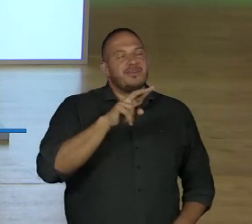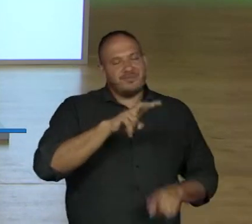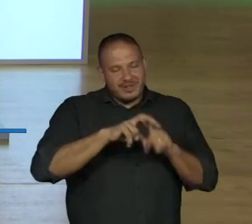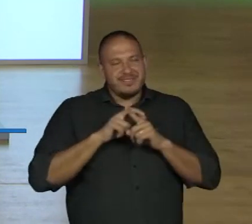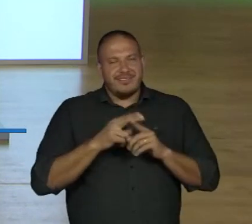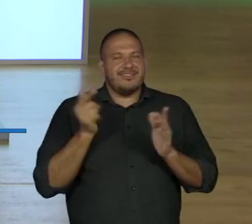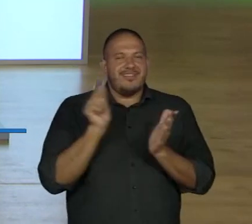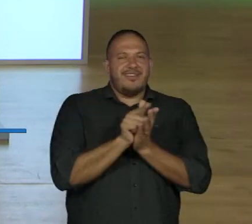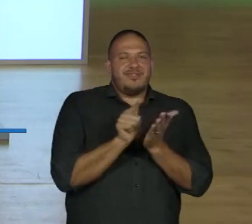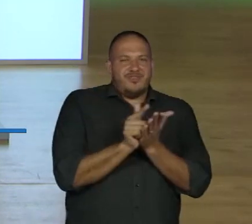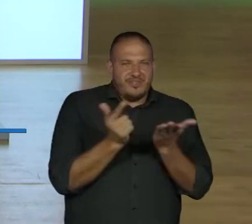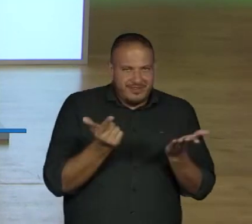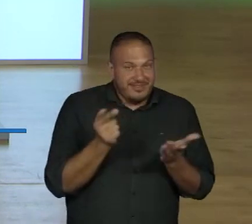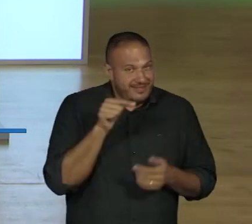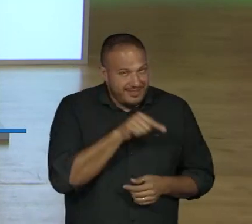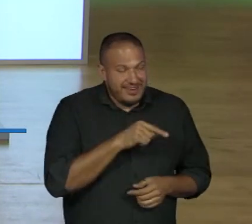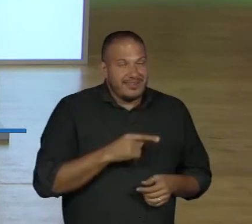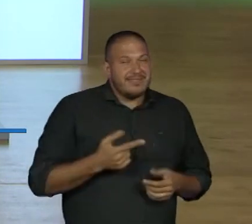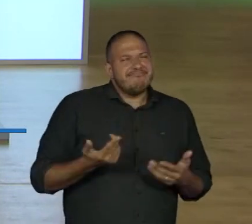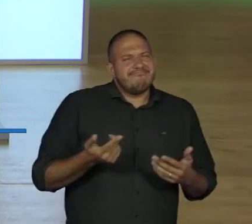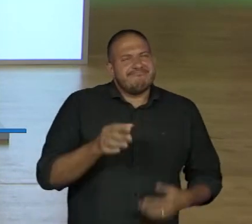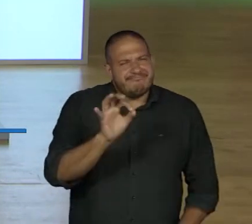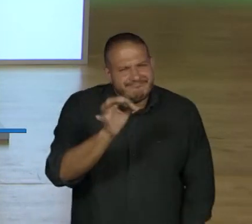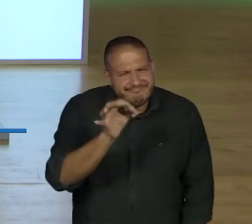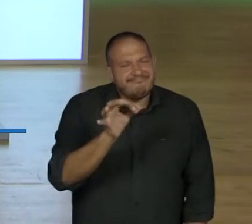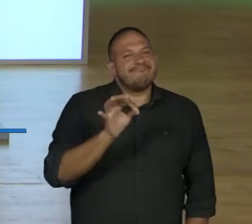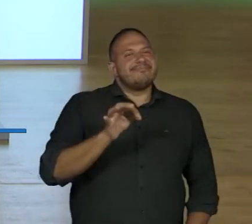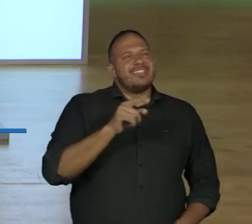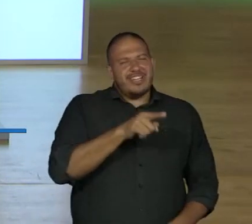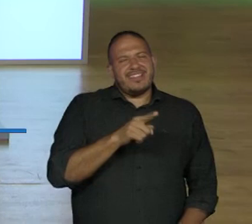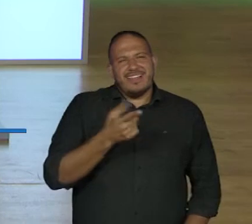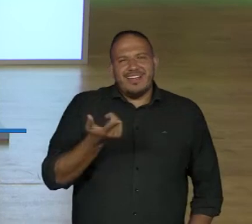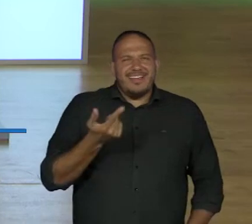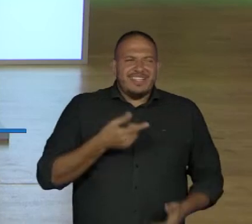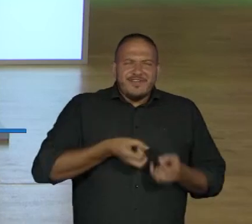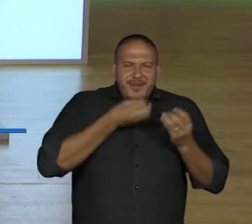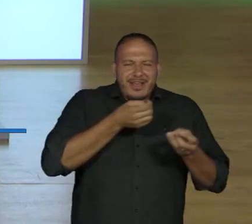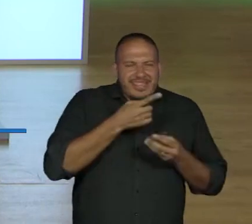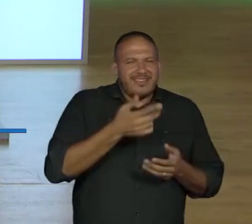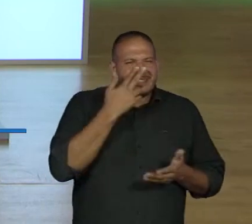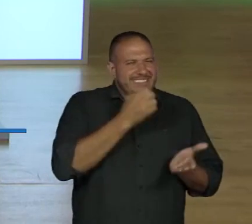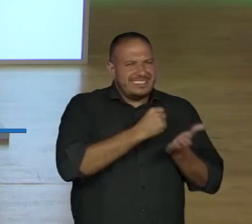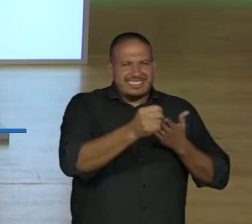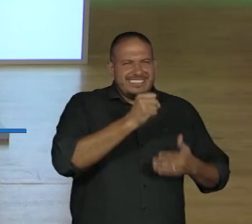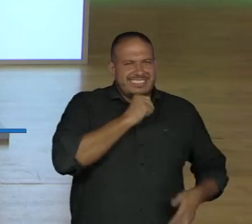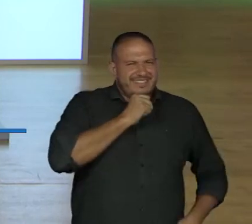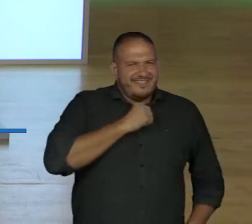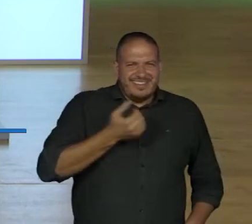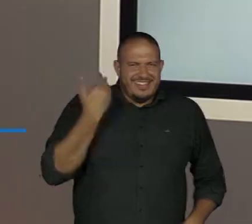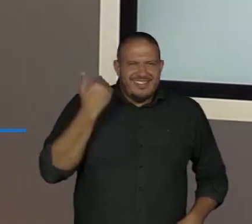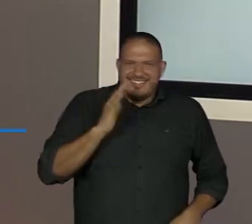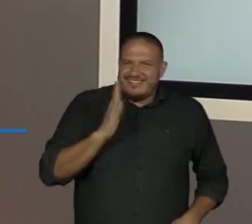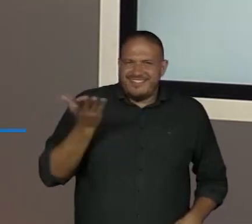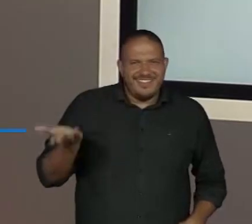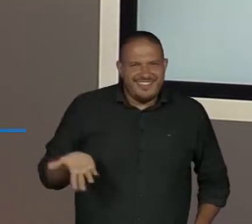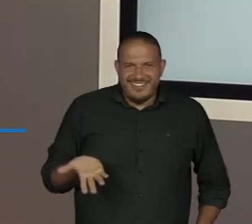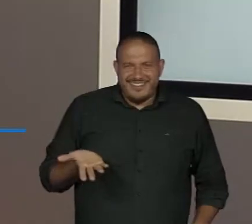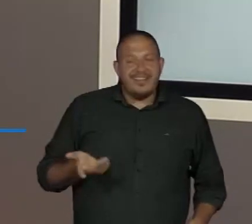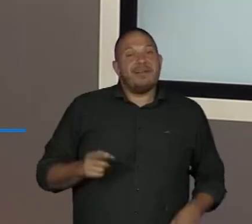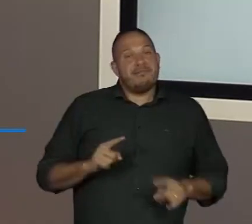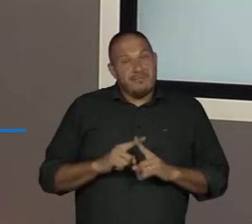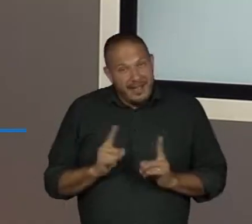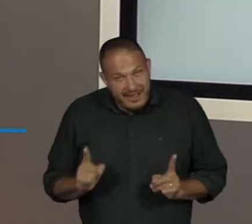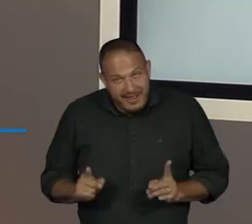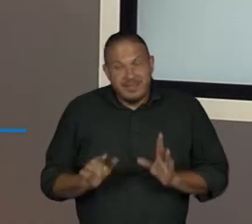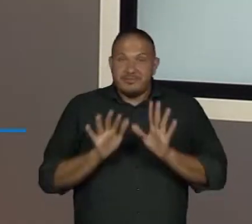Aprender Sempre deles. Sim. Então, com certeza, ela já está um pouquinho desatualizada. Porém, como a ideia é vocês